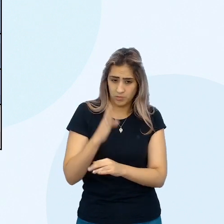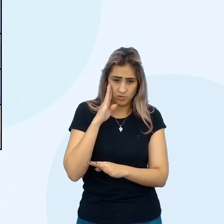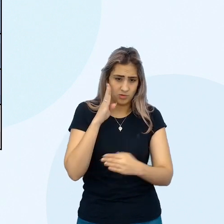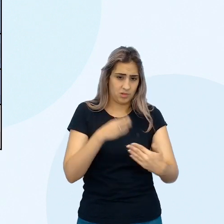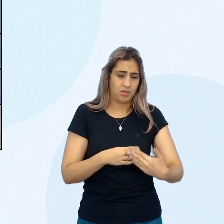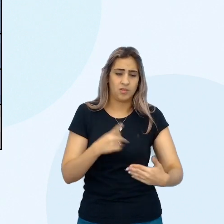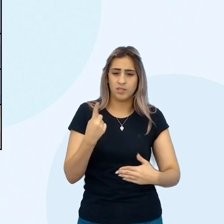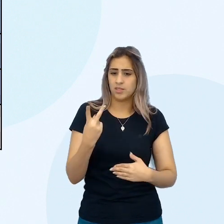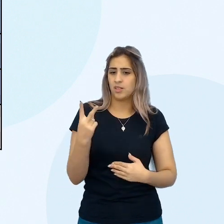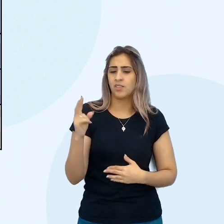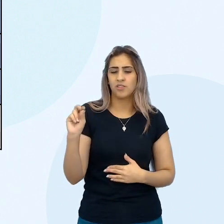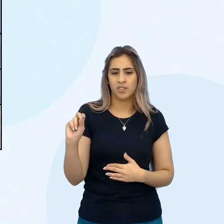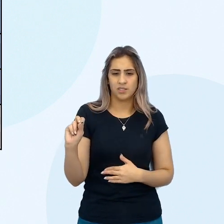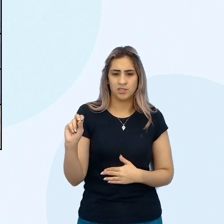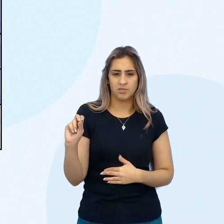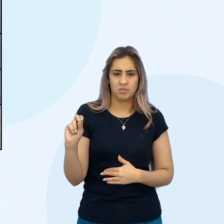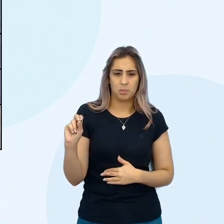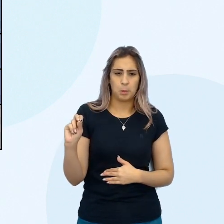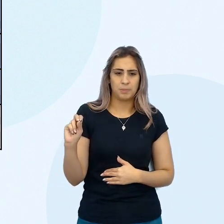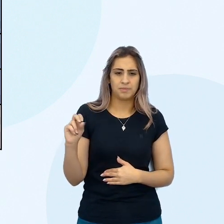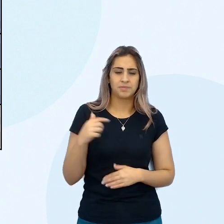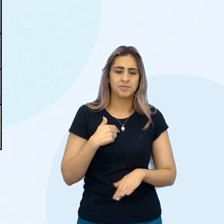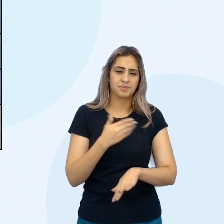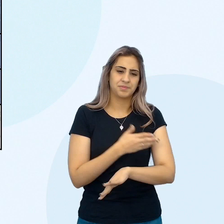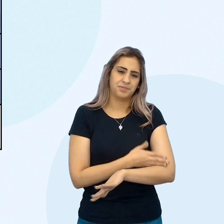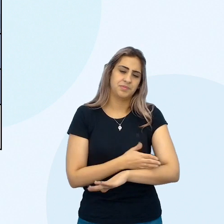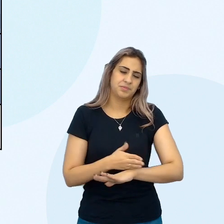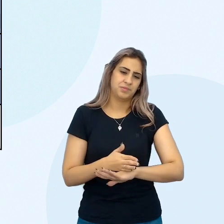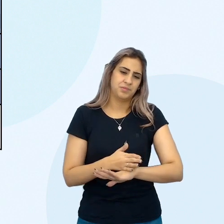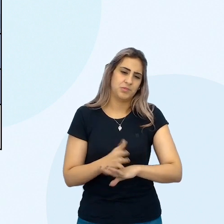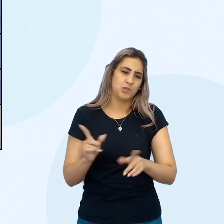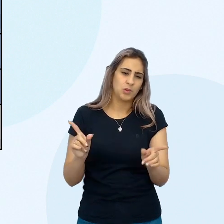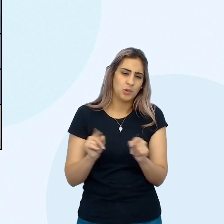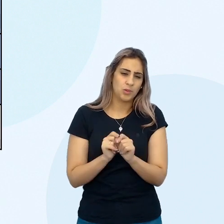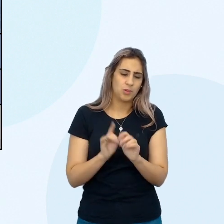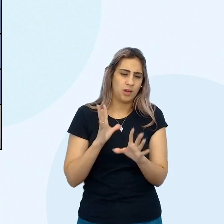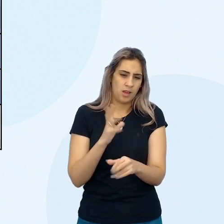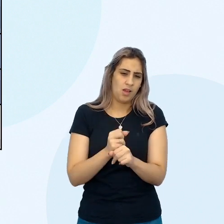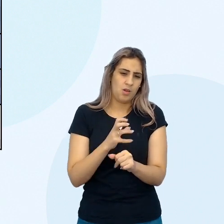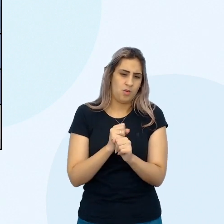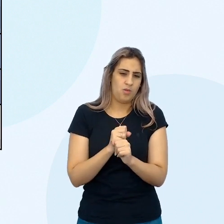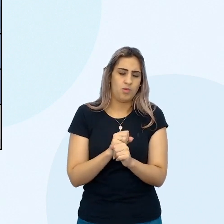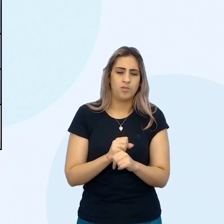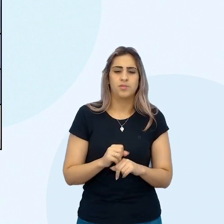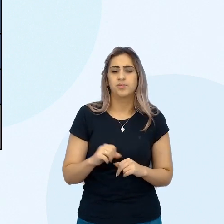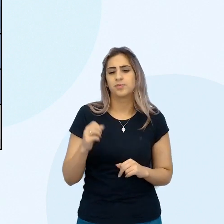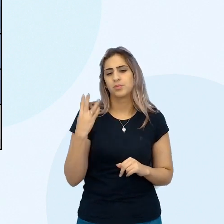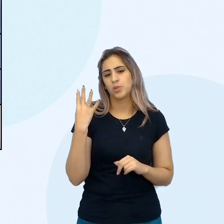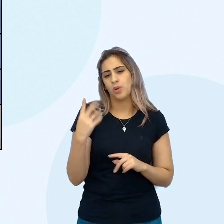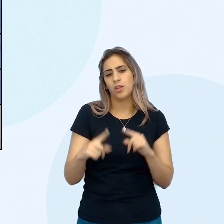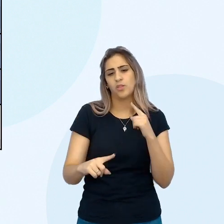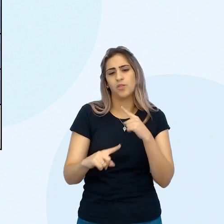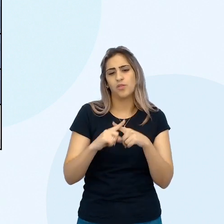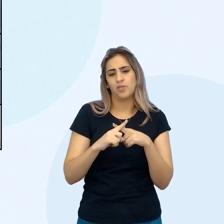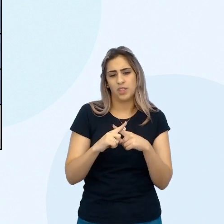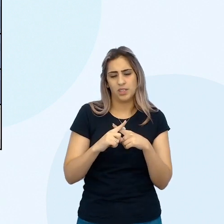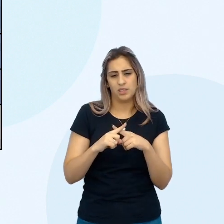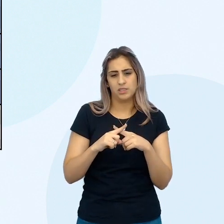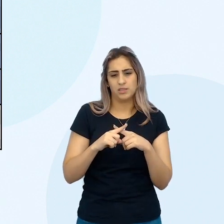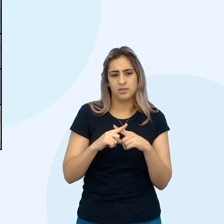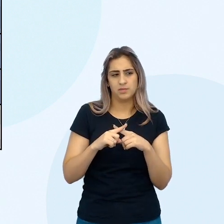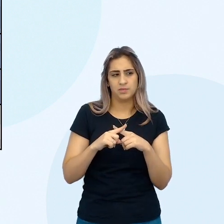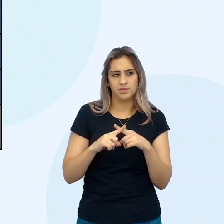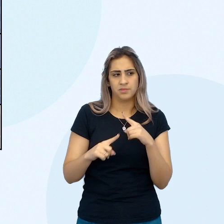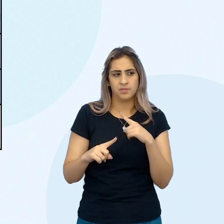Então, vezes 4, 12, 120. 120. Eu costumo encurtar o cálculo, né? Guarda o zerinho e pode eu fazer também isso. faço isso também. Não tem problema. Isso você vai fazer